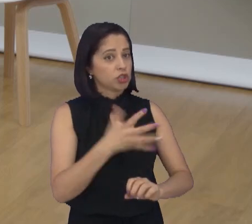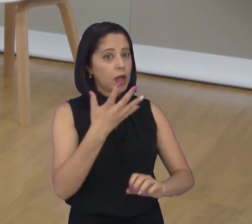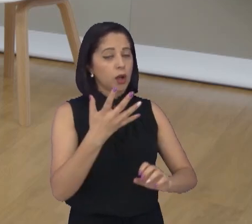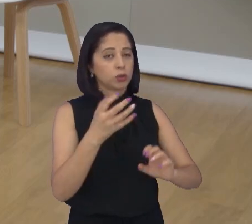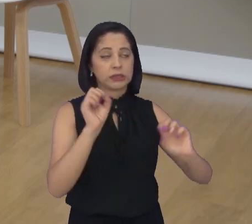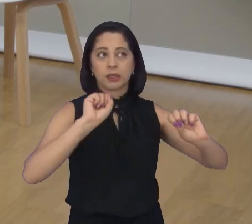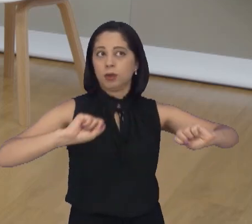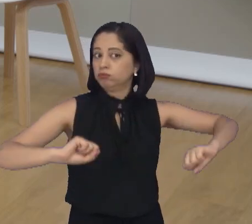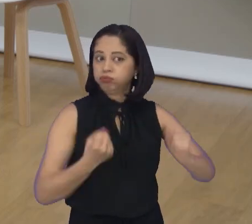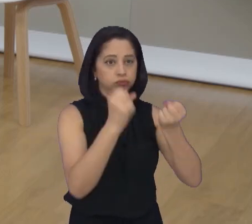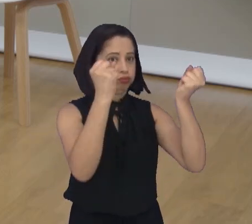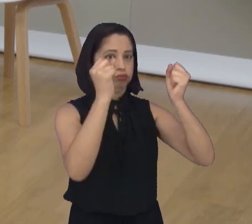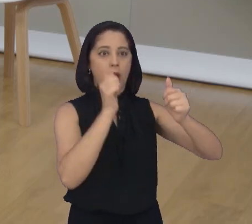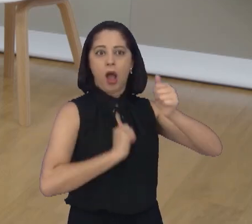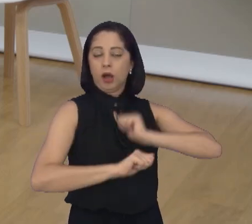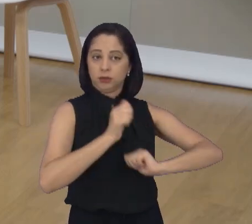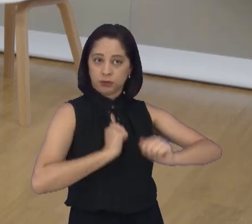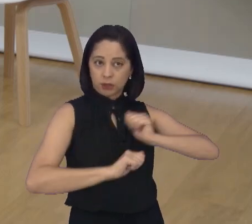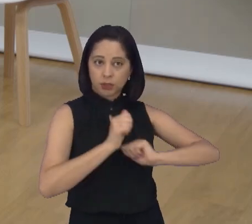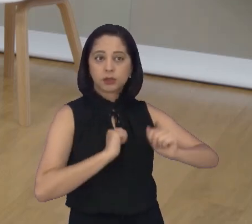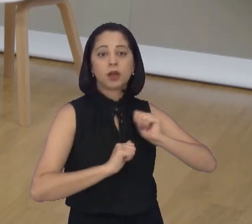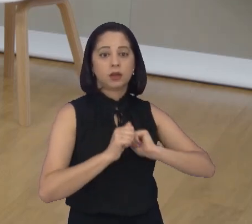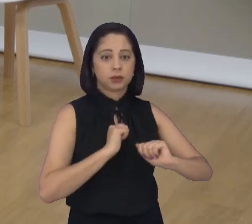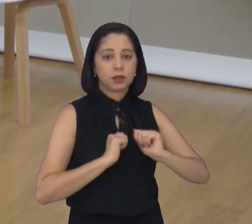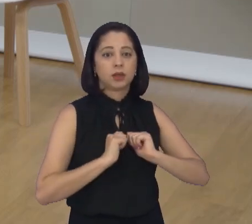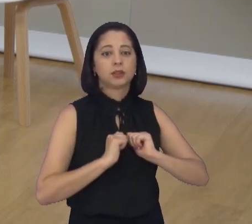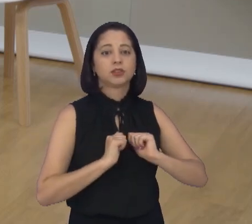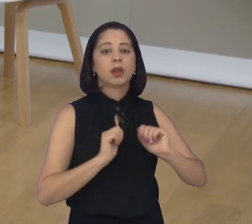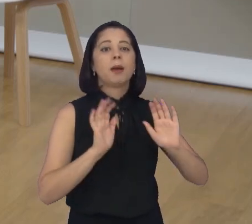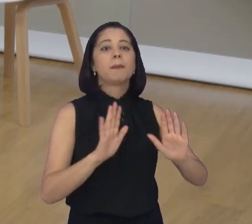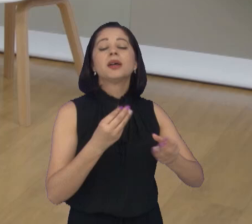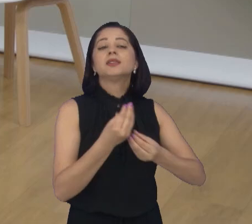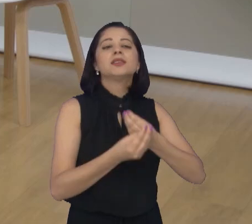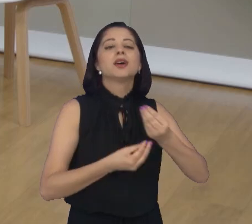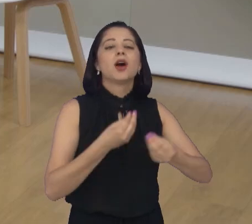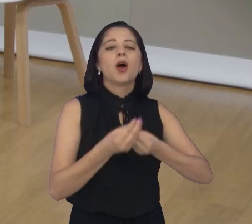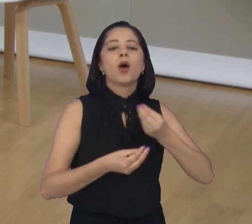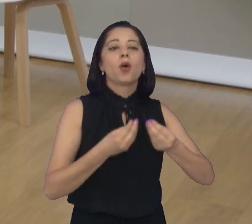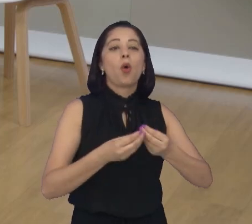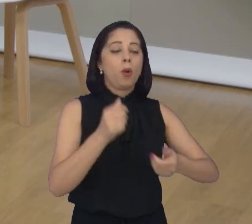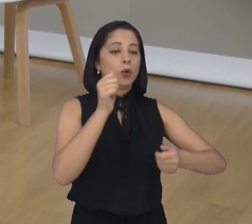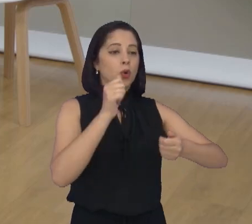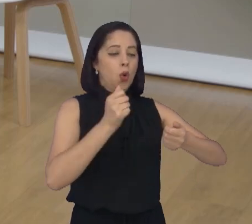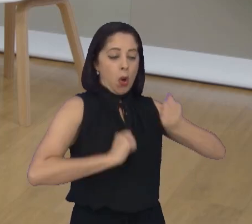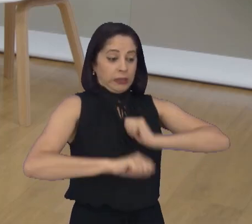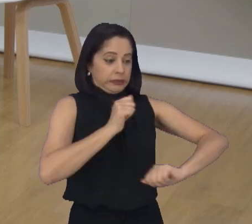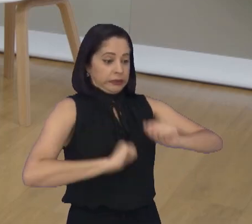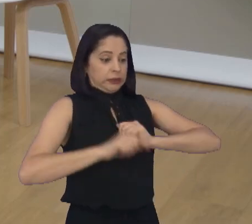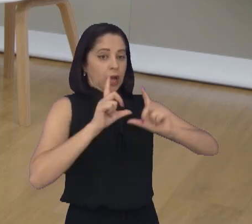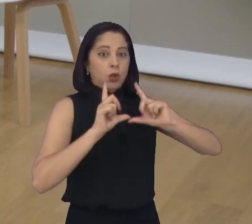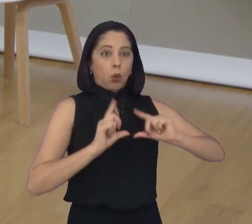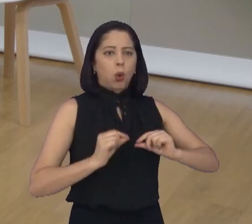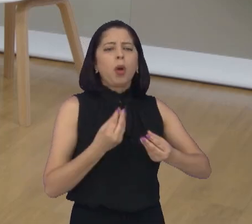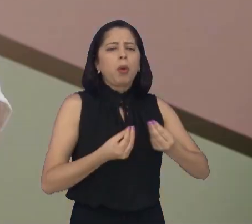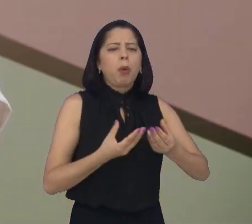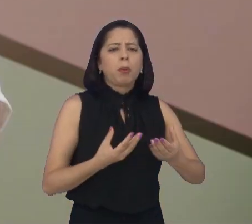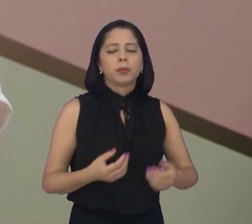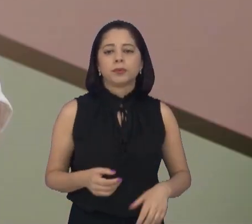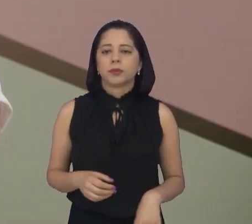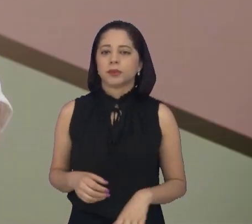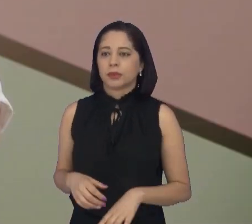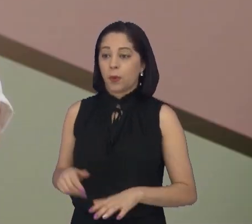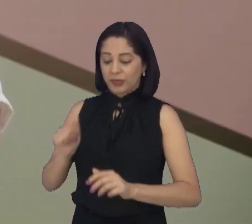E você sempre passa dicas de como se libertar, se livrar dessa crise. Você pode falar algumas?